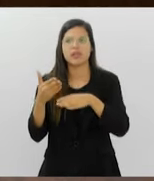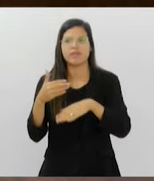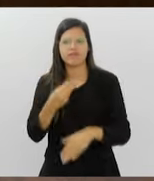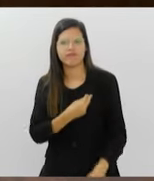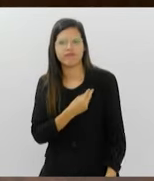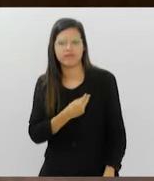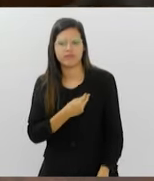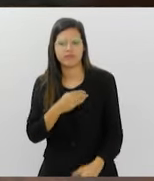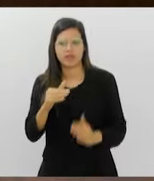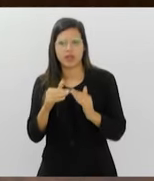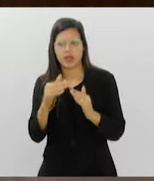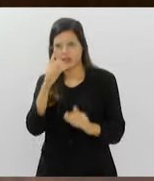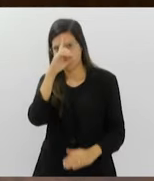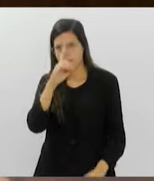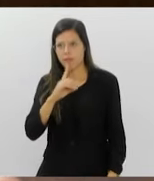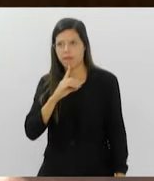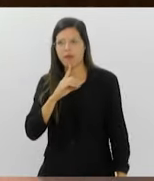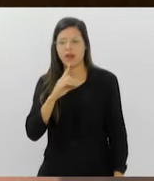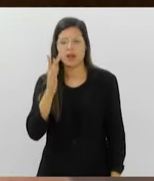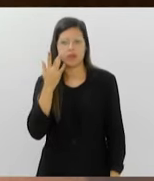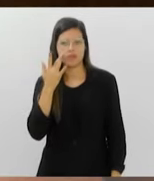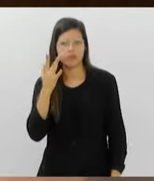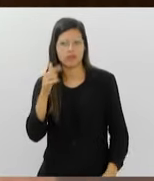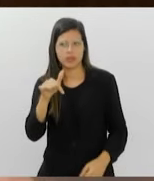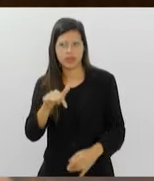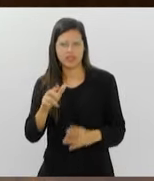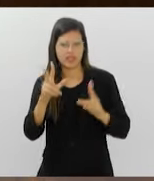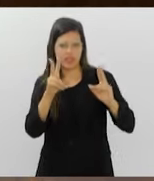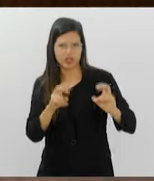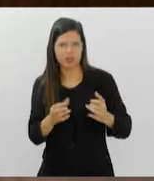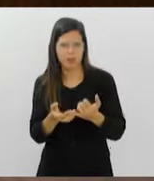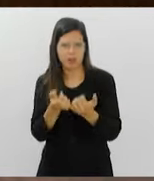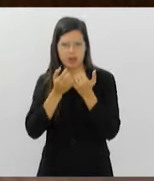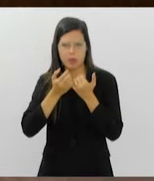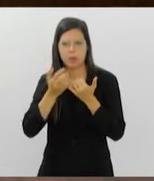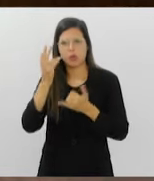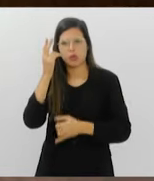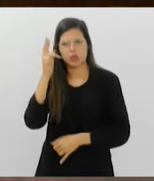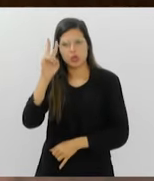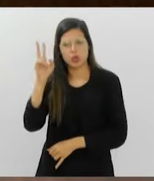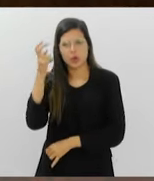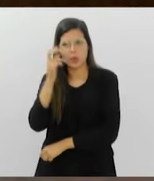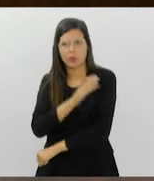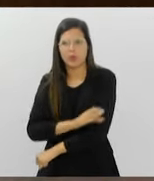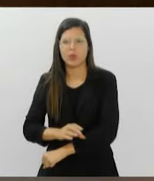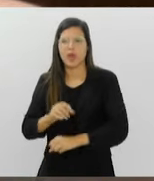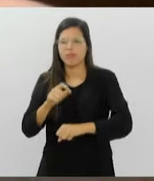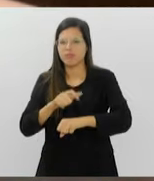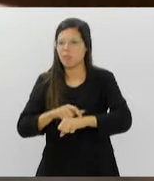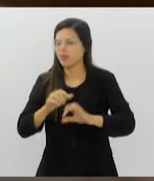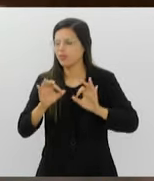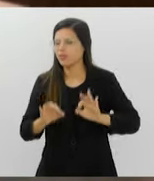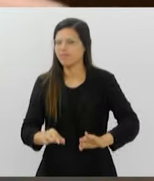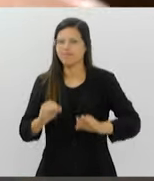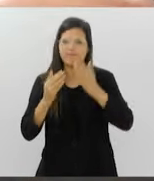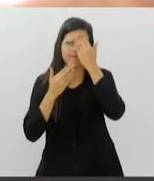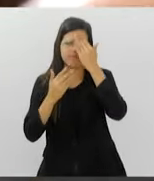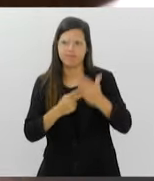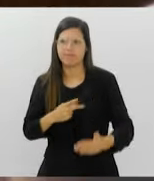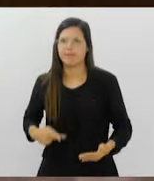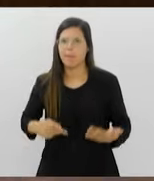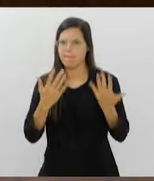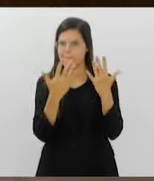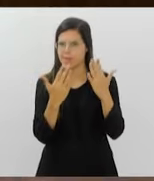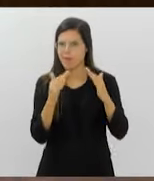acho que esse título de Patrimônio Histórico Cultural vem muito, né, no tempo certinho. Obrigada, presidente, e parabéns à Casa